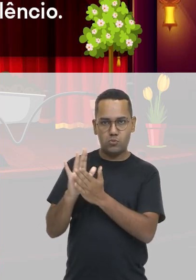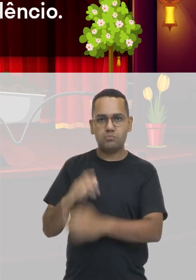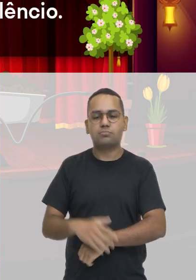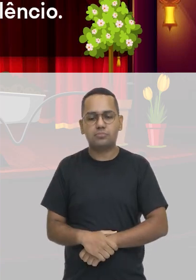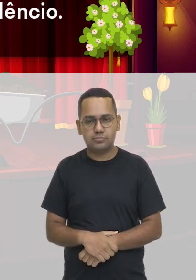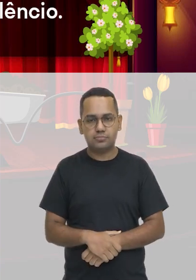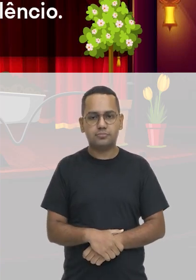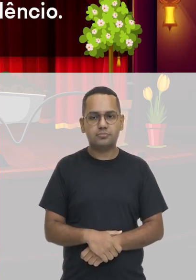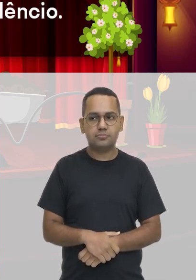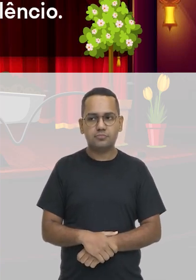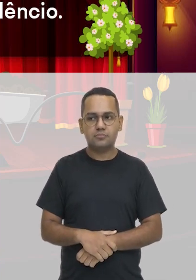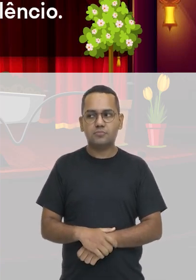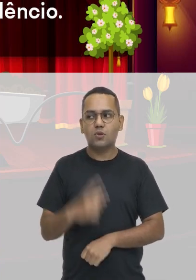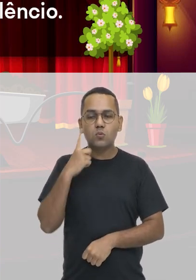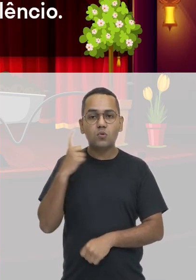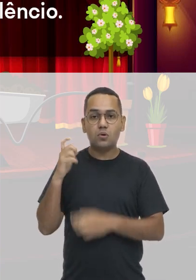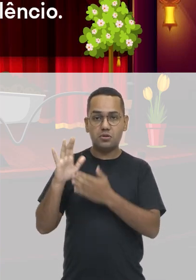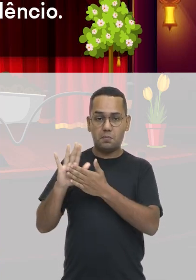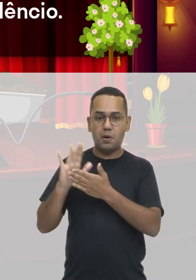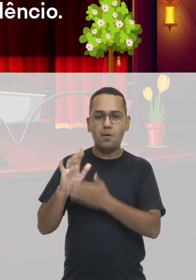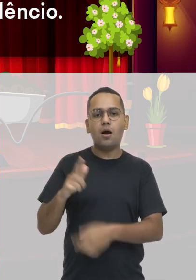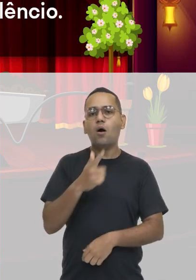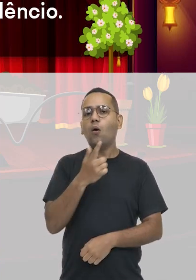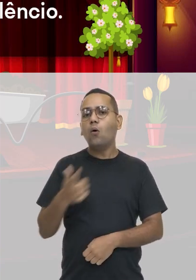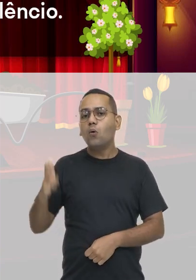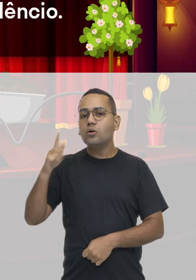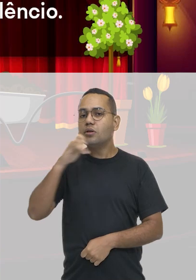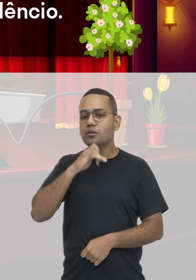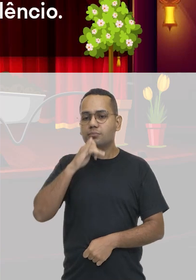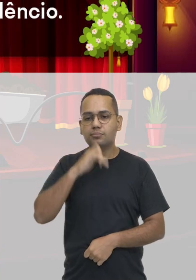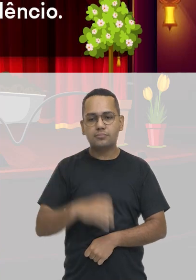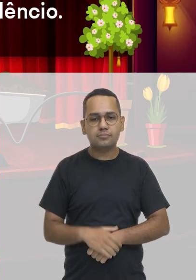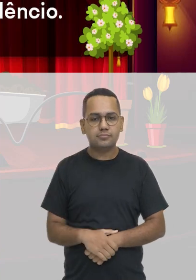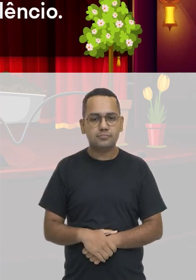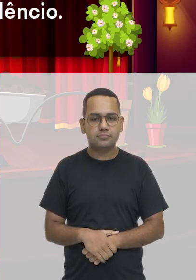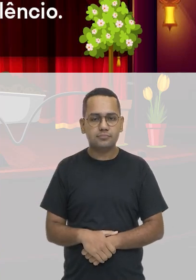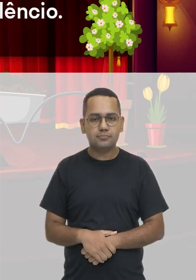Obrigada, Então, são os aplausos. Nós temos outros exemplos?